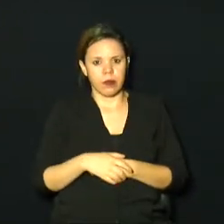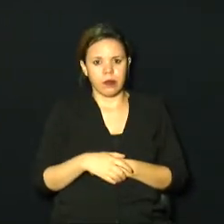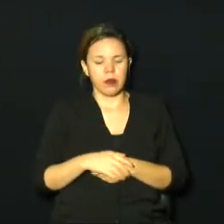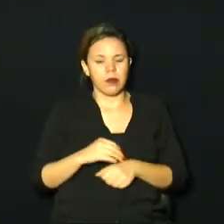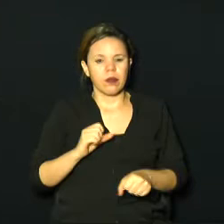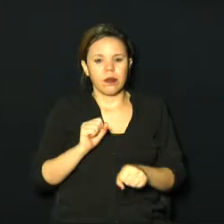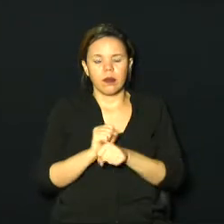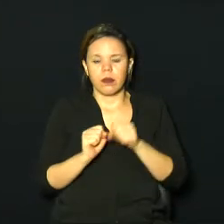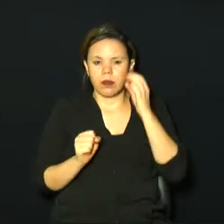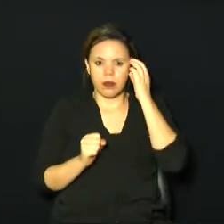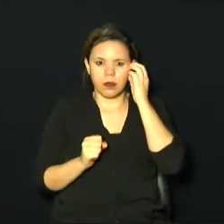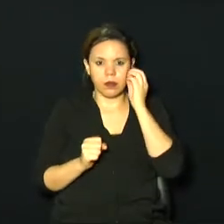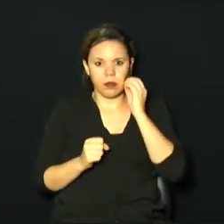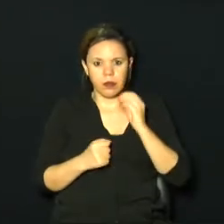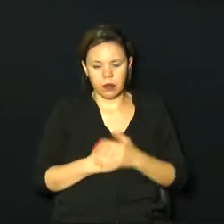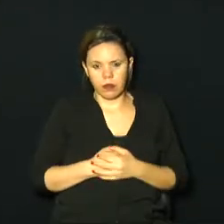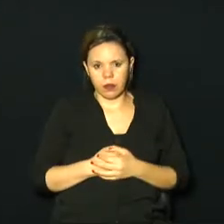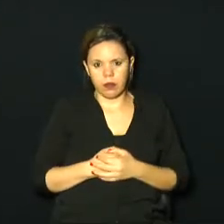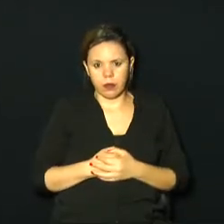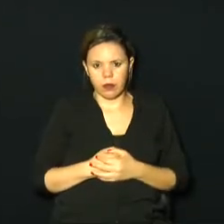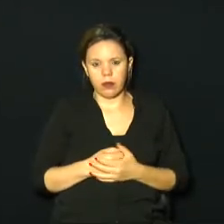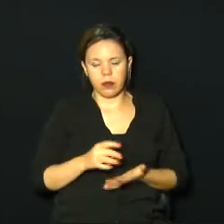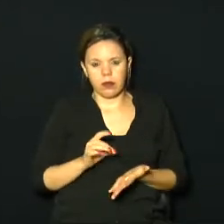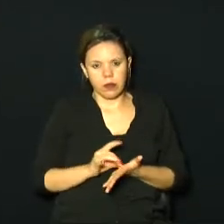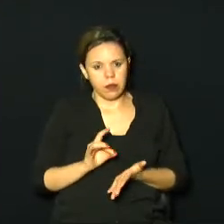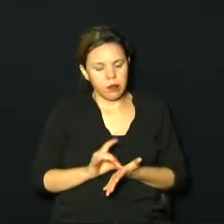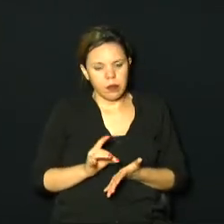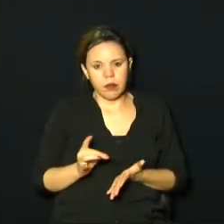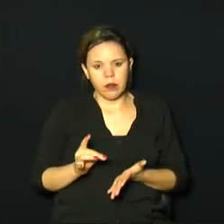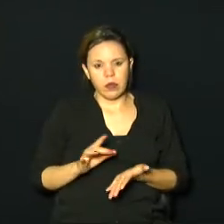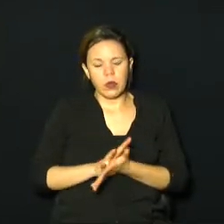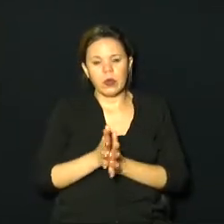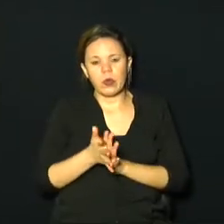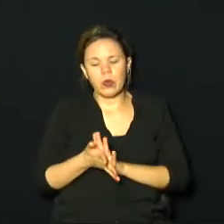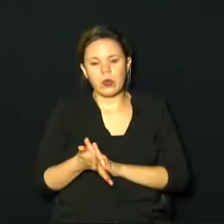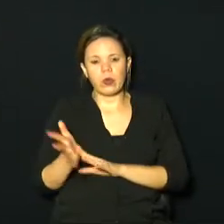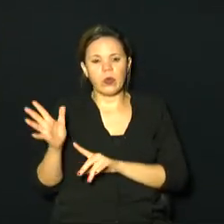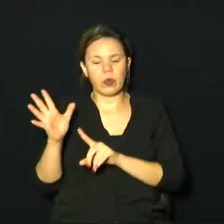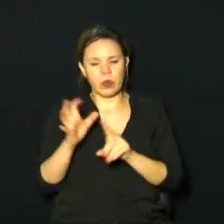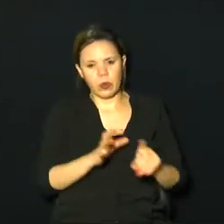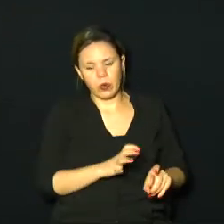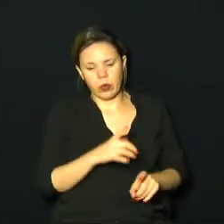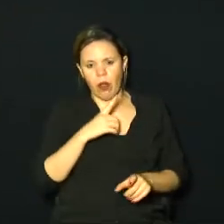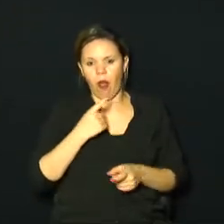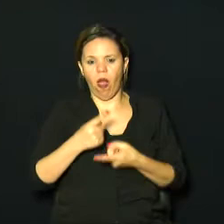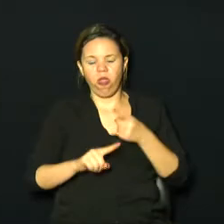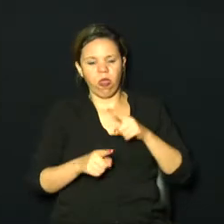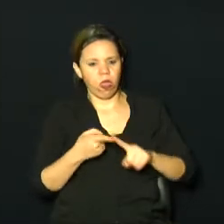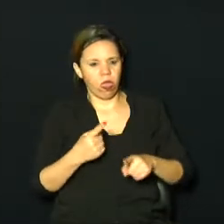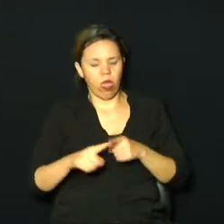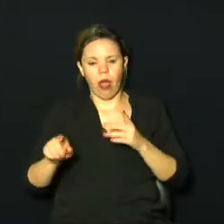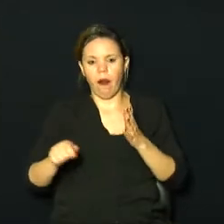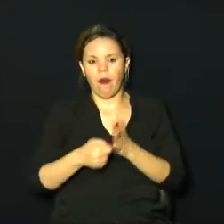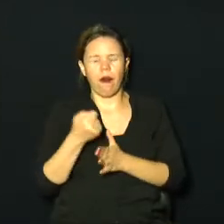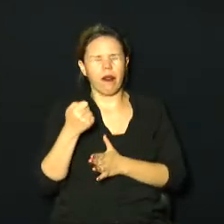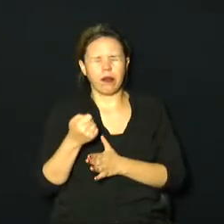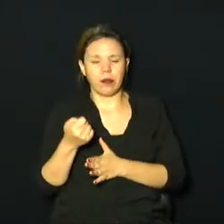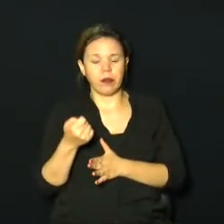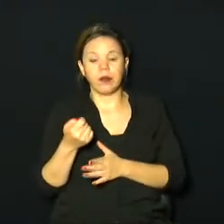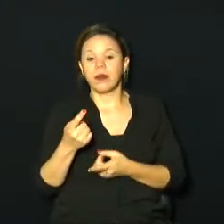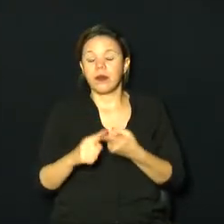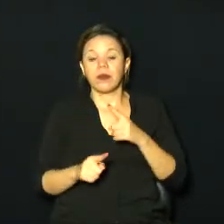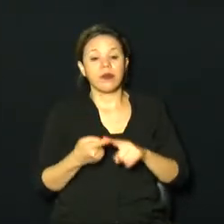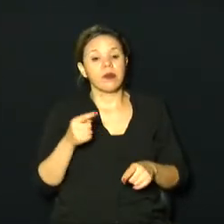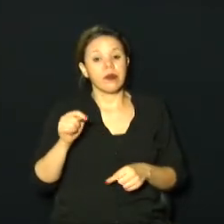rompendo unilateralmente, de forma abrupta, algo que vinha uma negociação de pelo menos assinado, as negociações